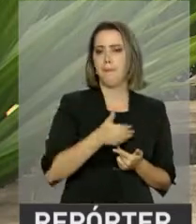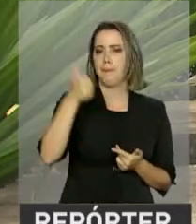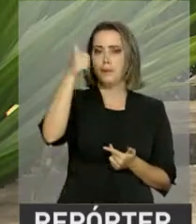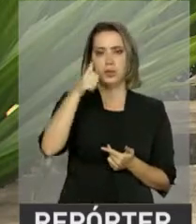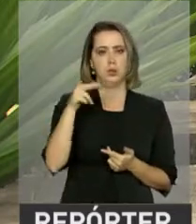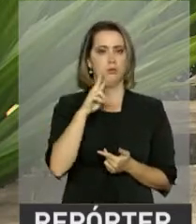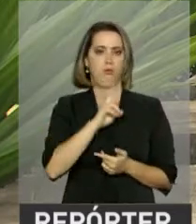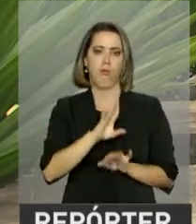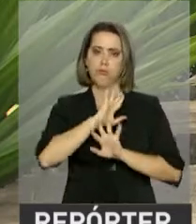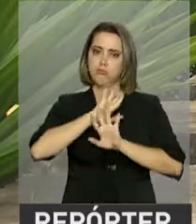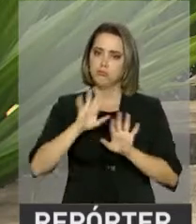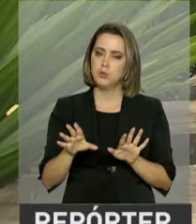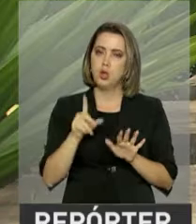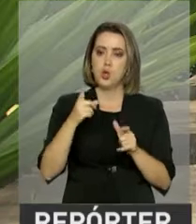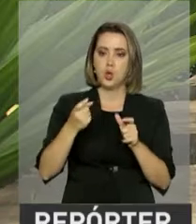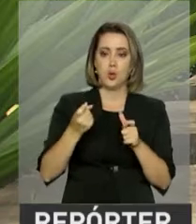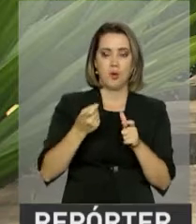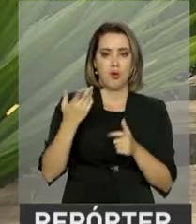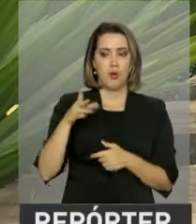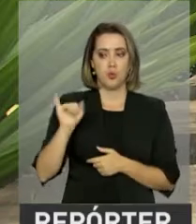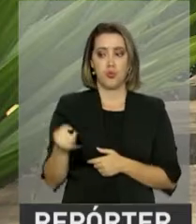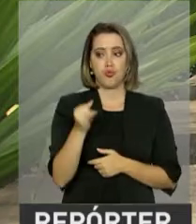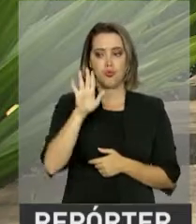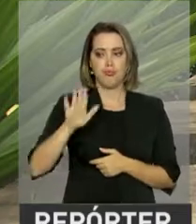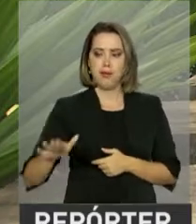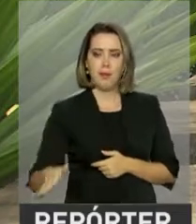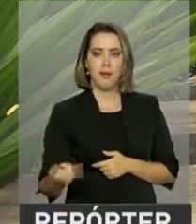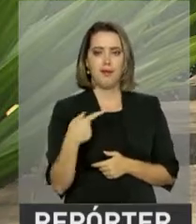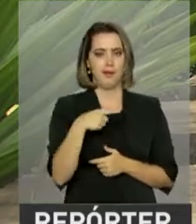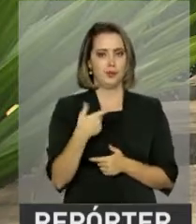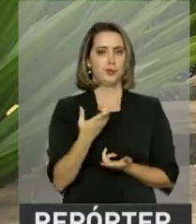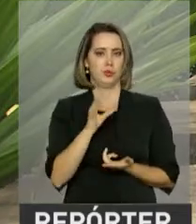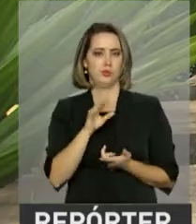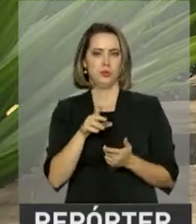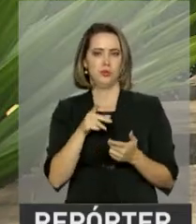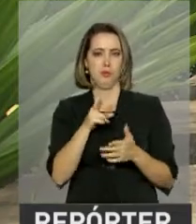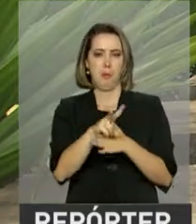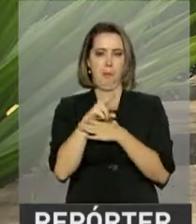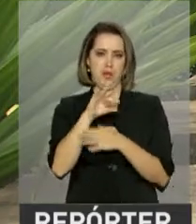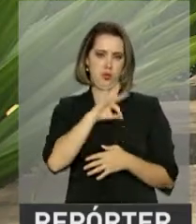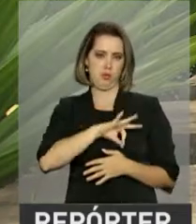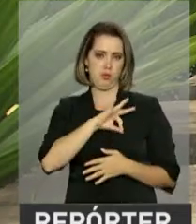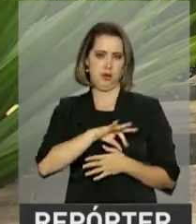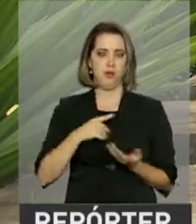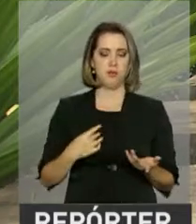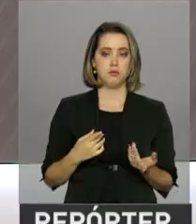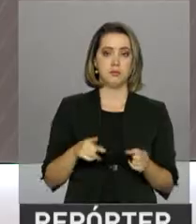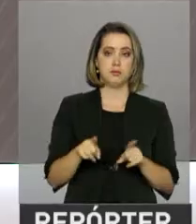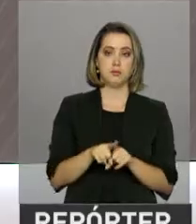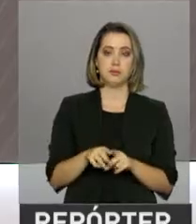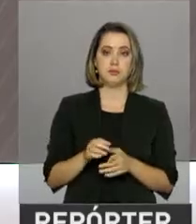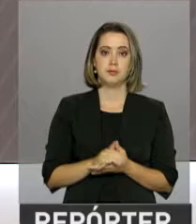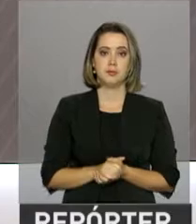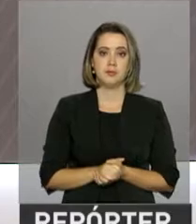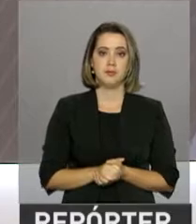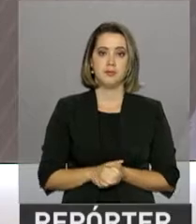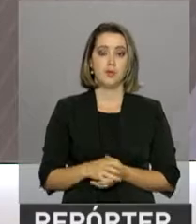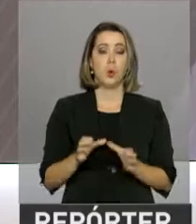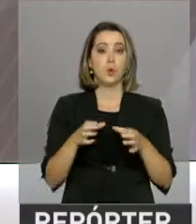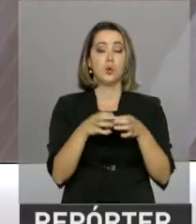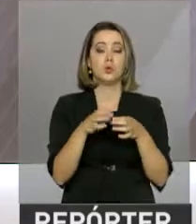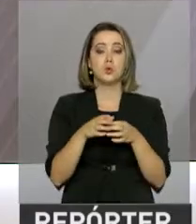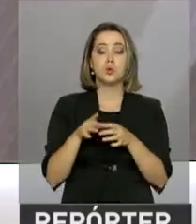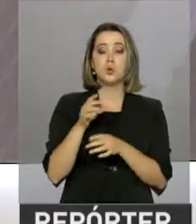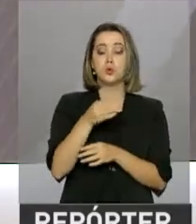solução é o juro mais baixo em três modalidades são normalmente disponíveis no mercado nossa equipe conversou